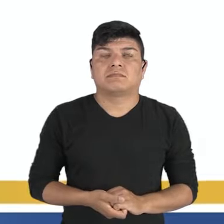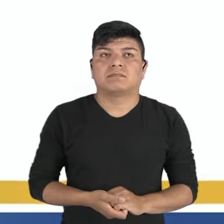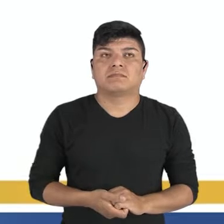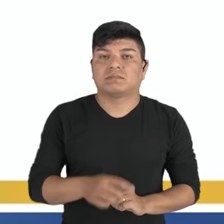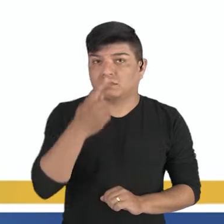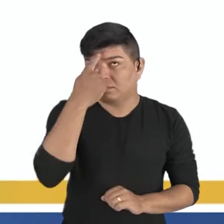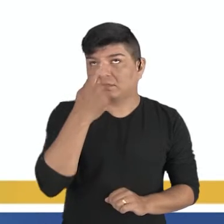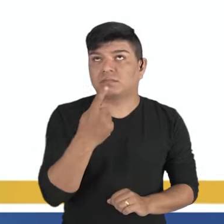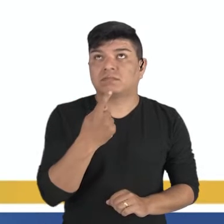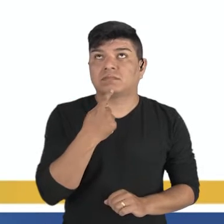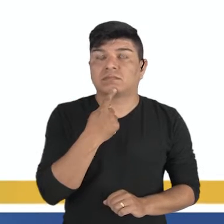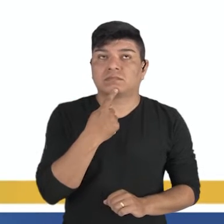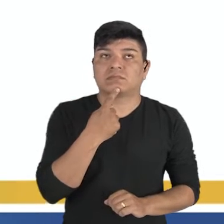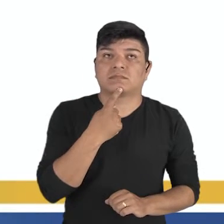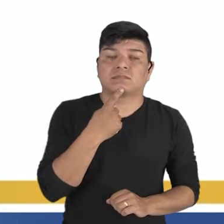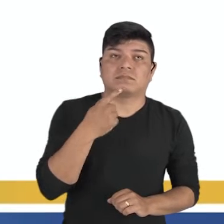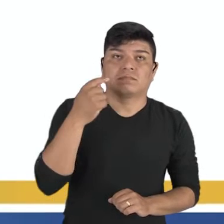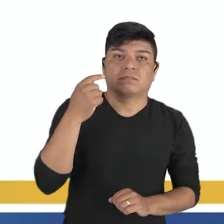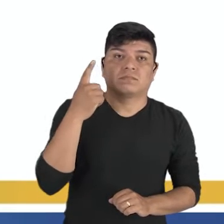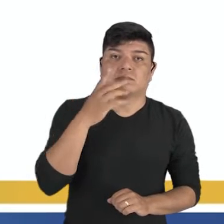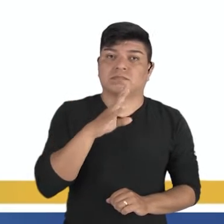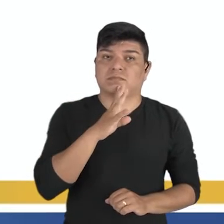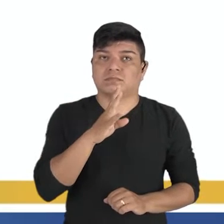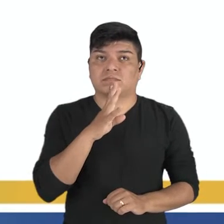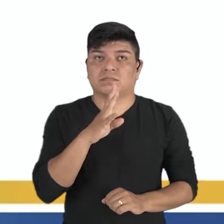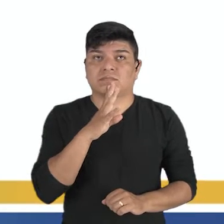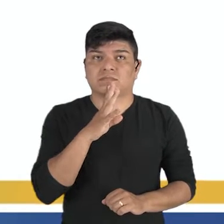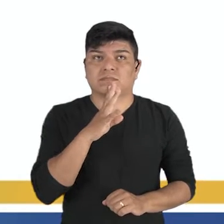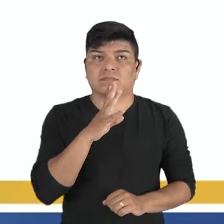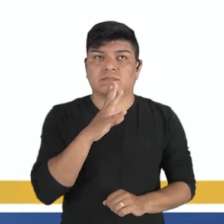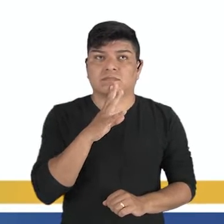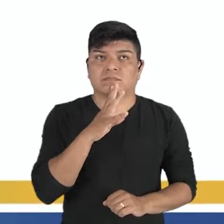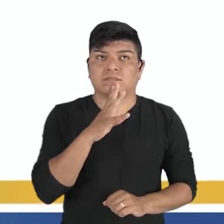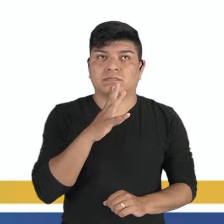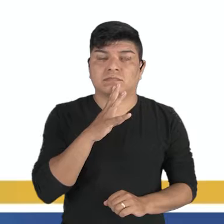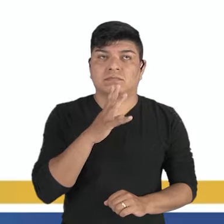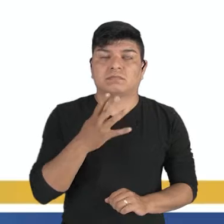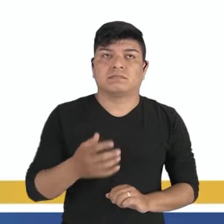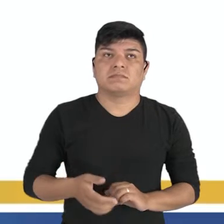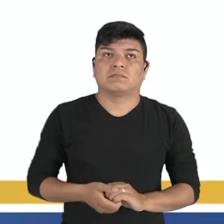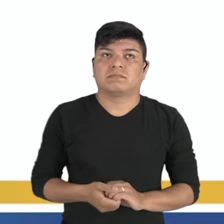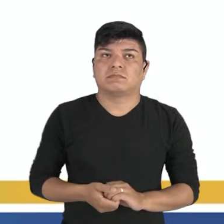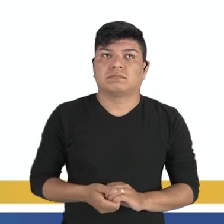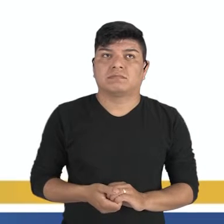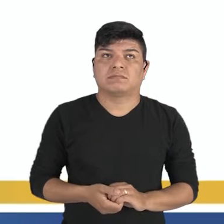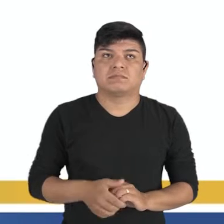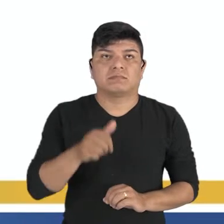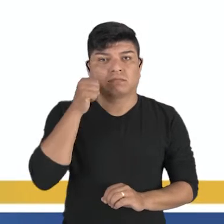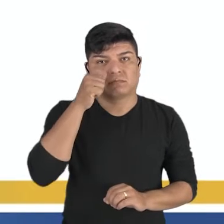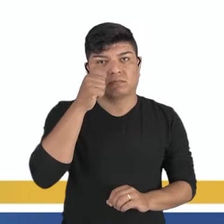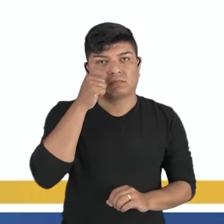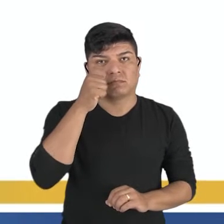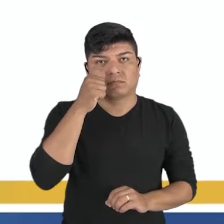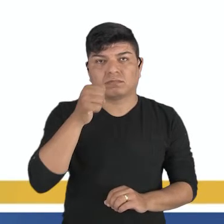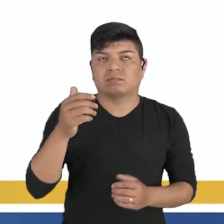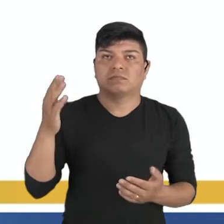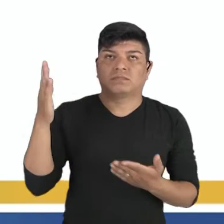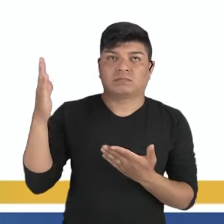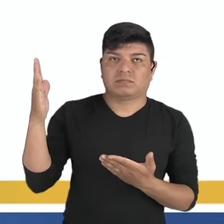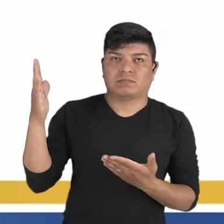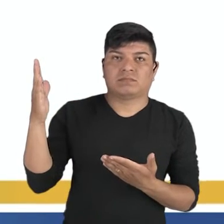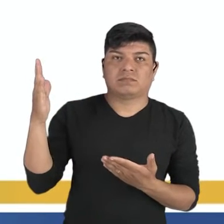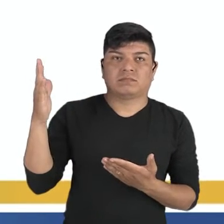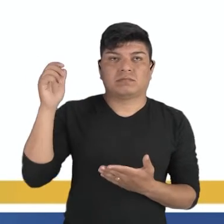A imagem, muita gente já deve ter conhecido essa autora aí, essa mulher,